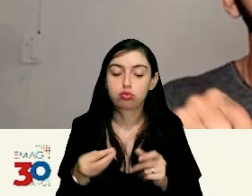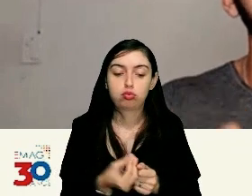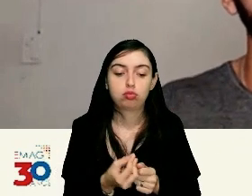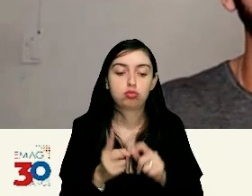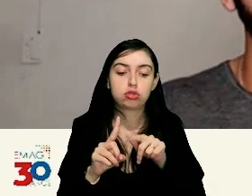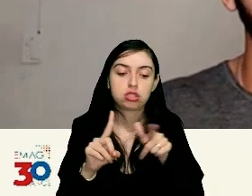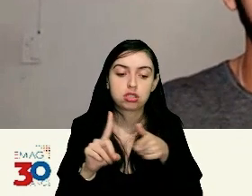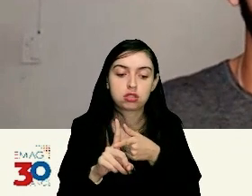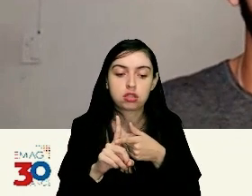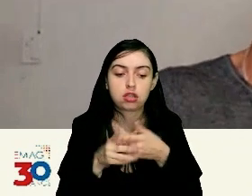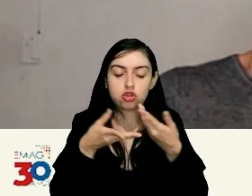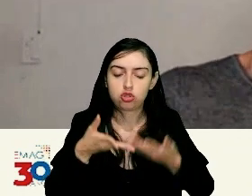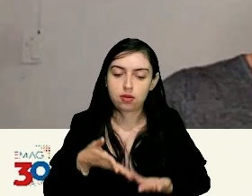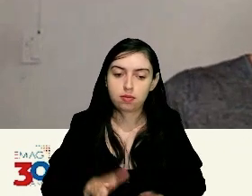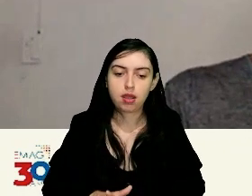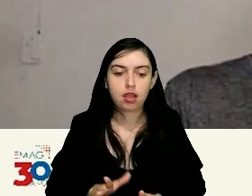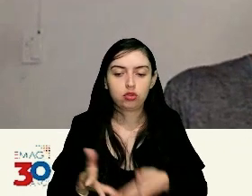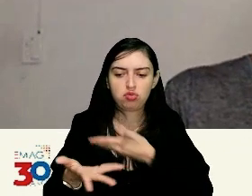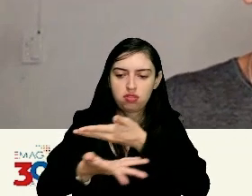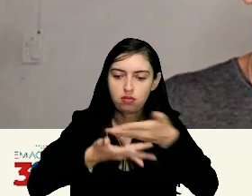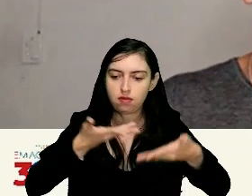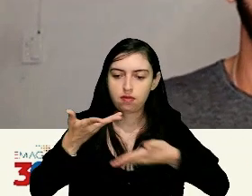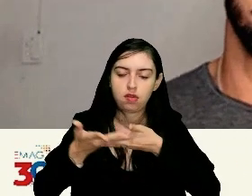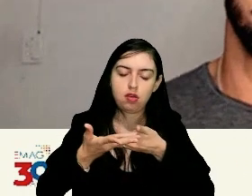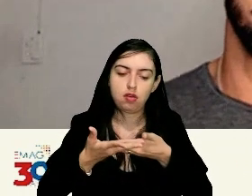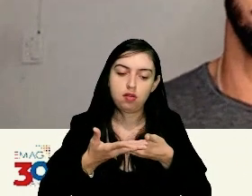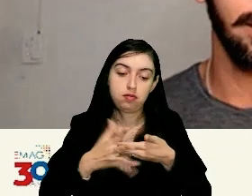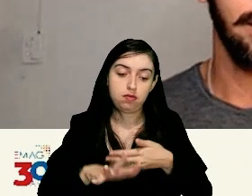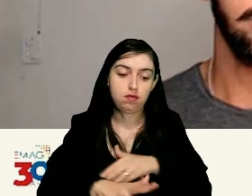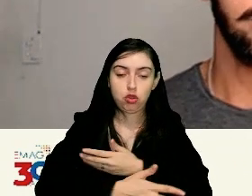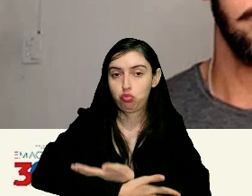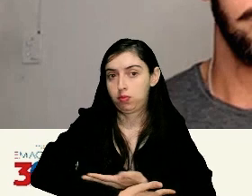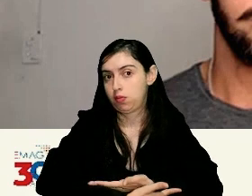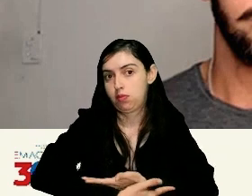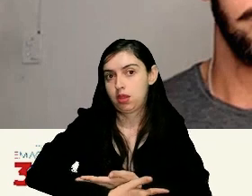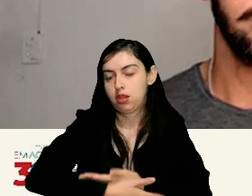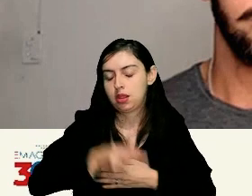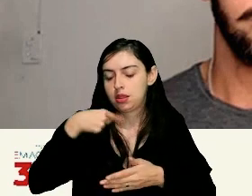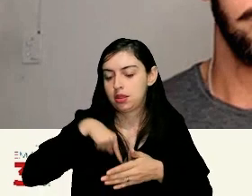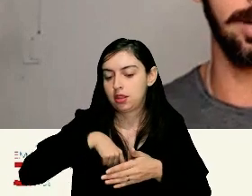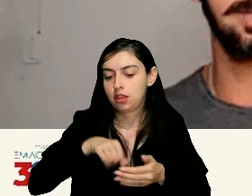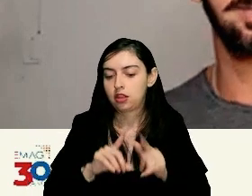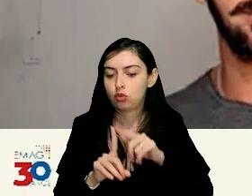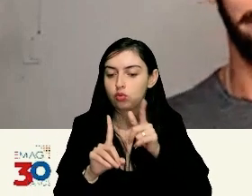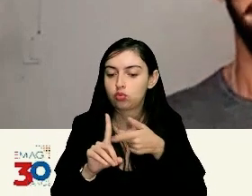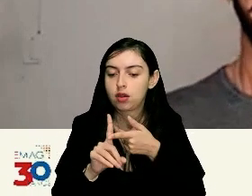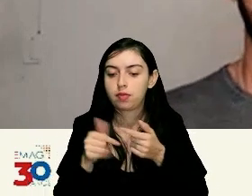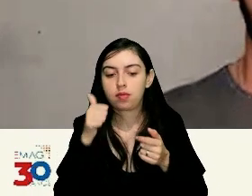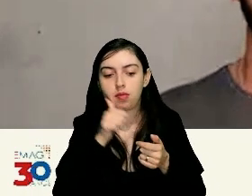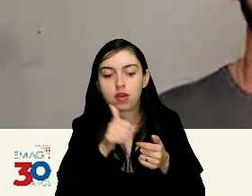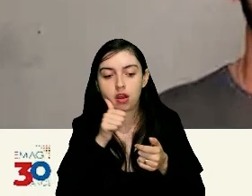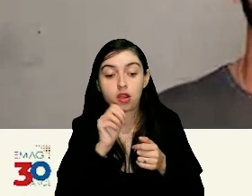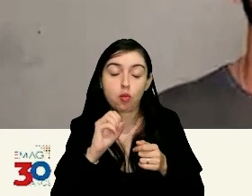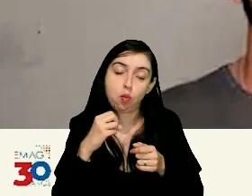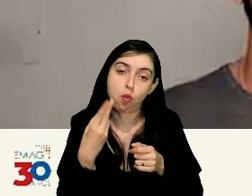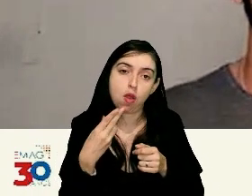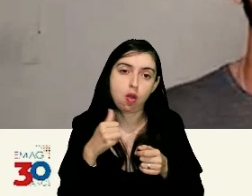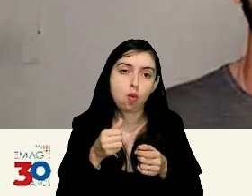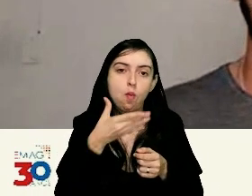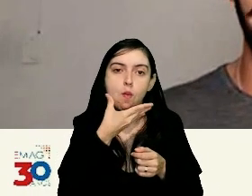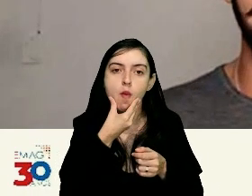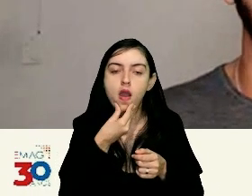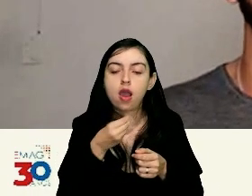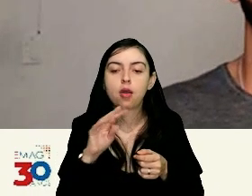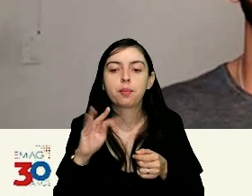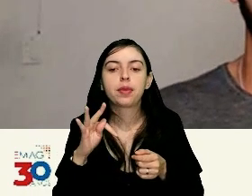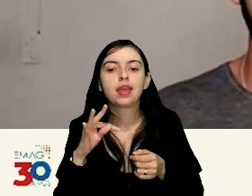se existe um bebê, que é a responsabilidade dele, que está dentro de uma mãe, de uma mulher ou de um homem trans, né? É importante a gente falar disso, que homens